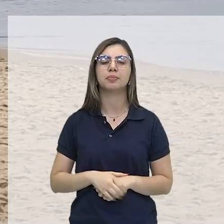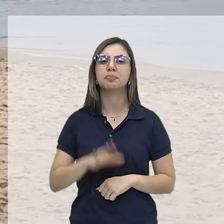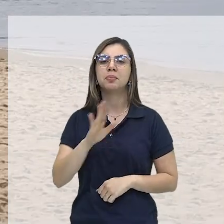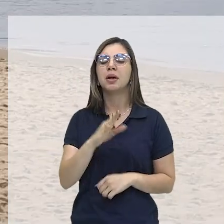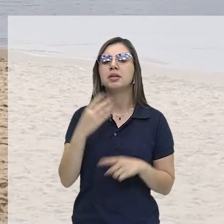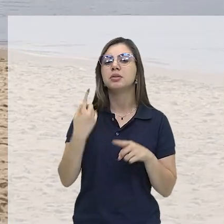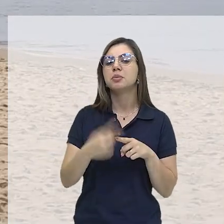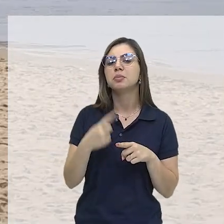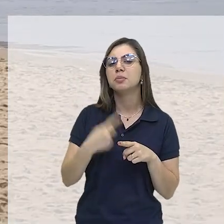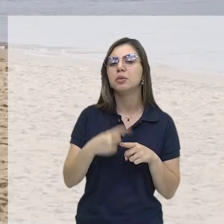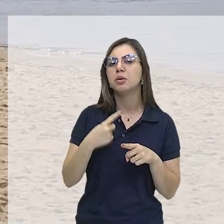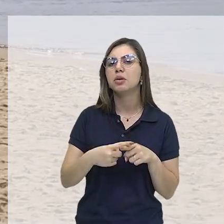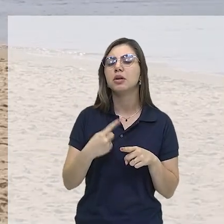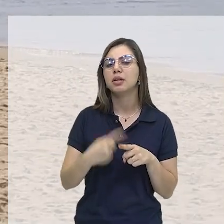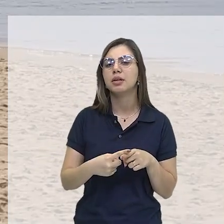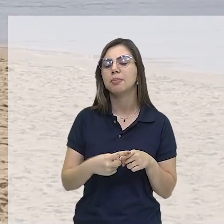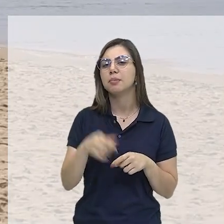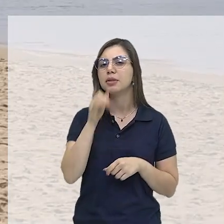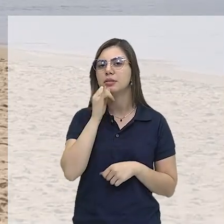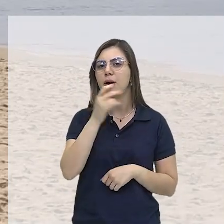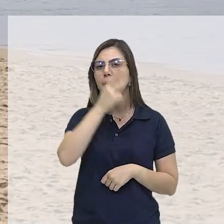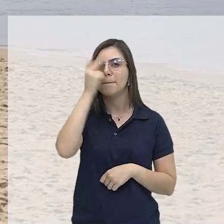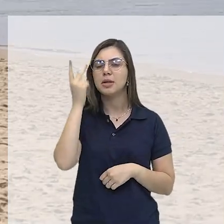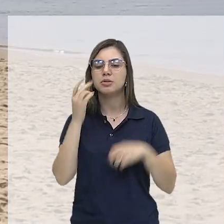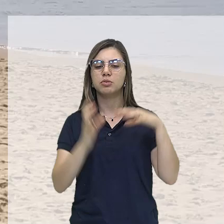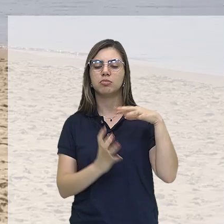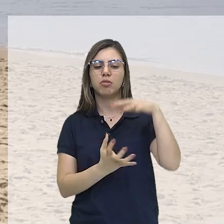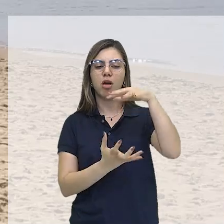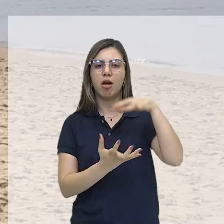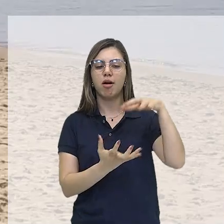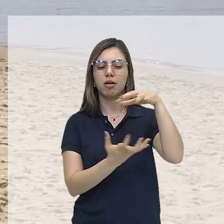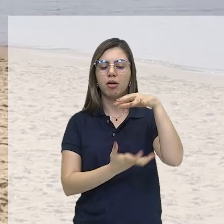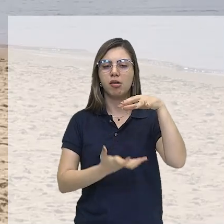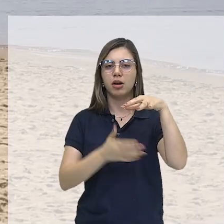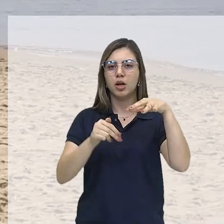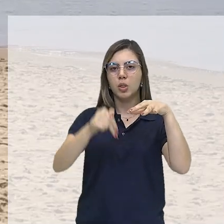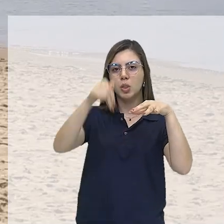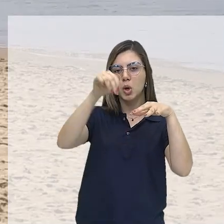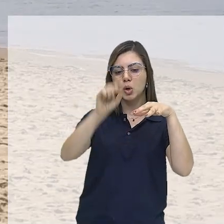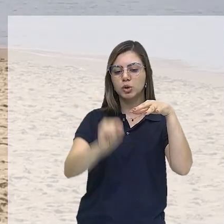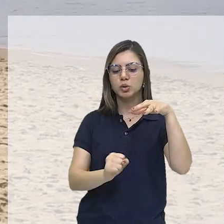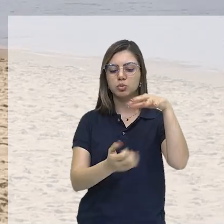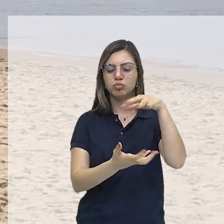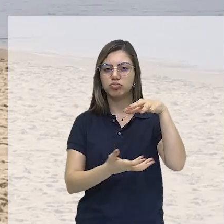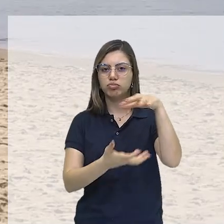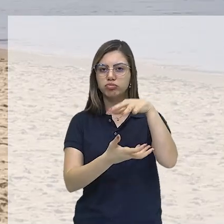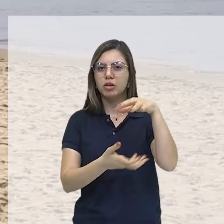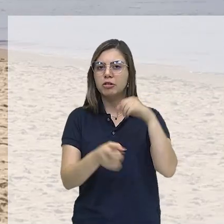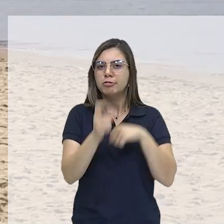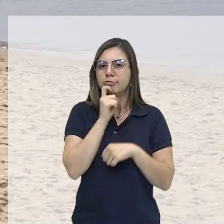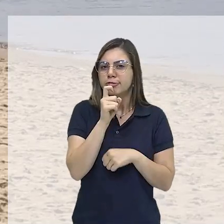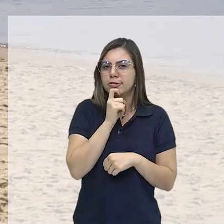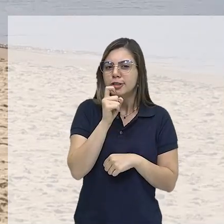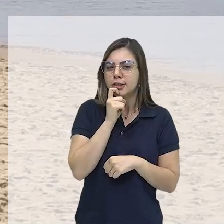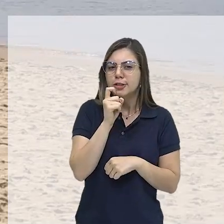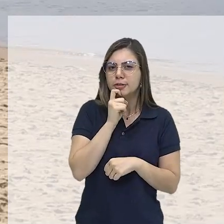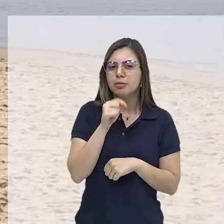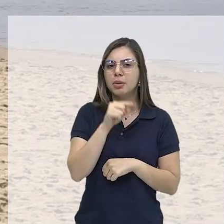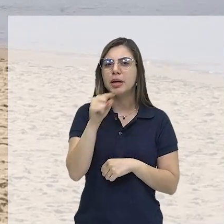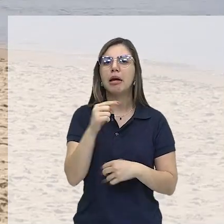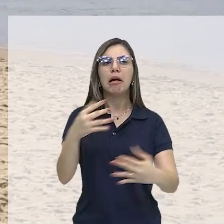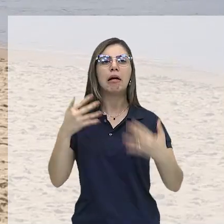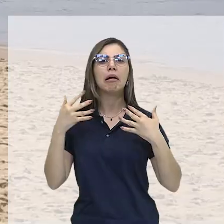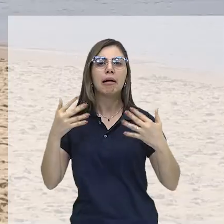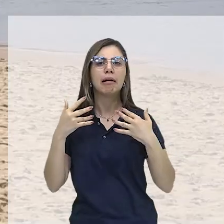raios solares. Mas por que será que quem está lá no Polo Norte ou quem está lá no Polo